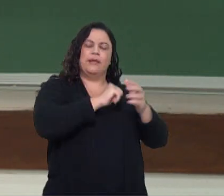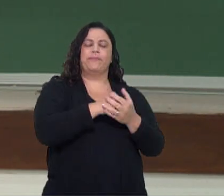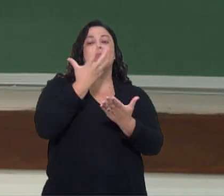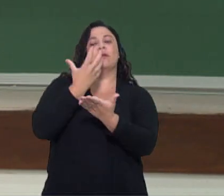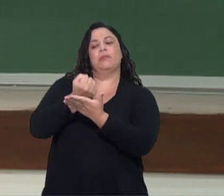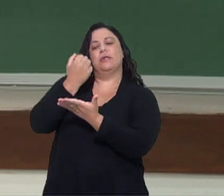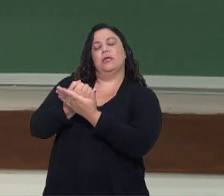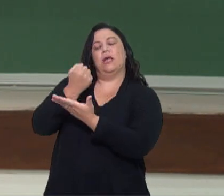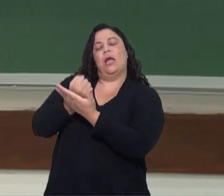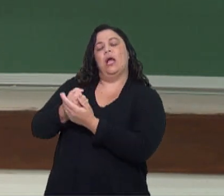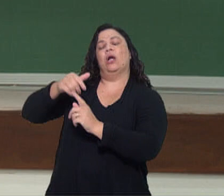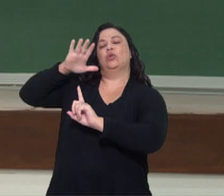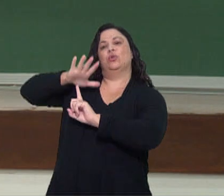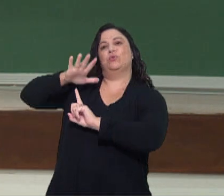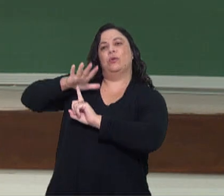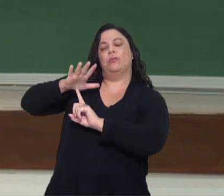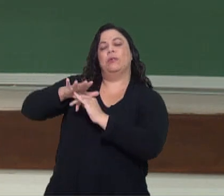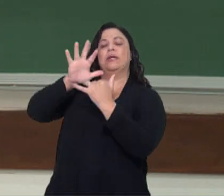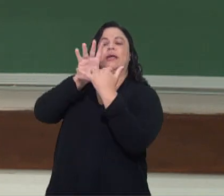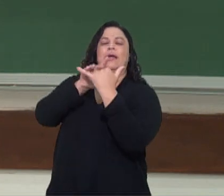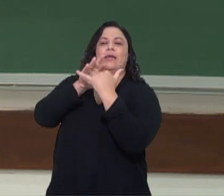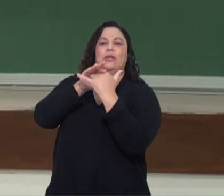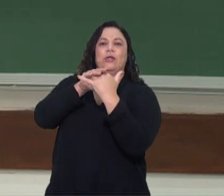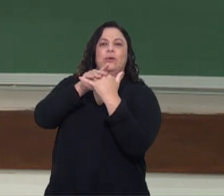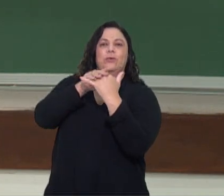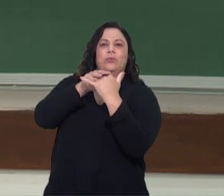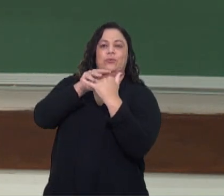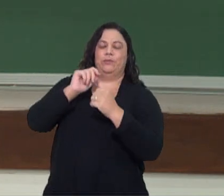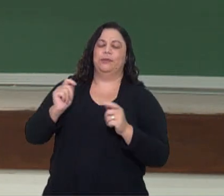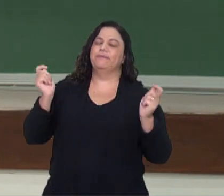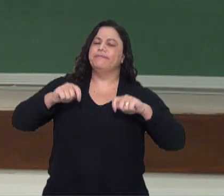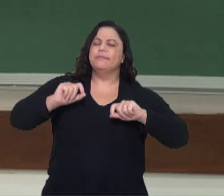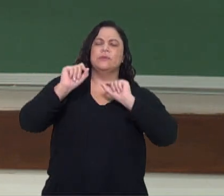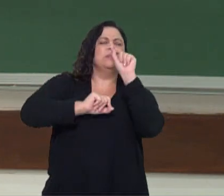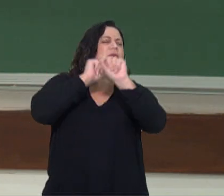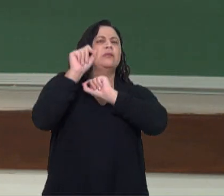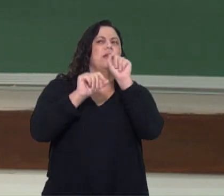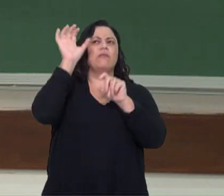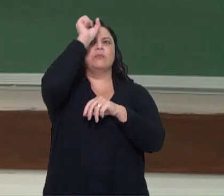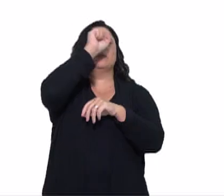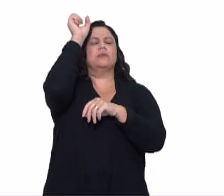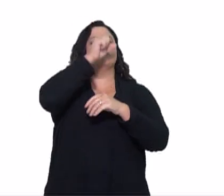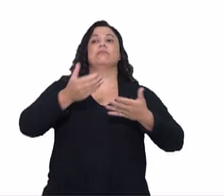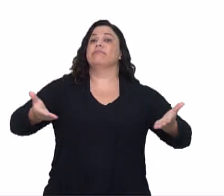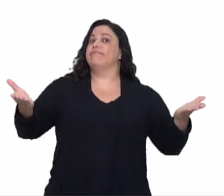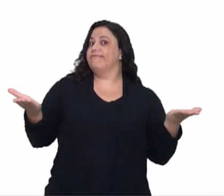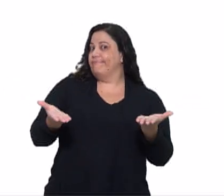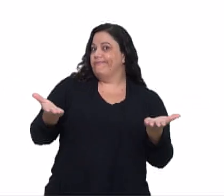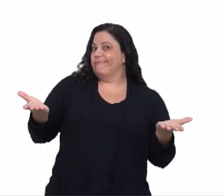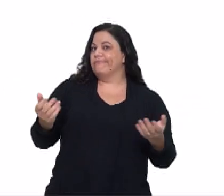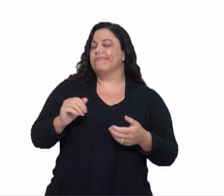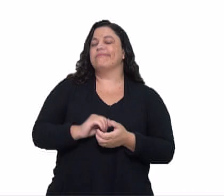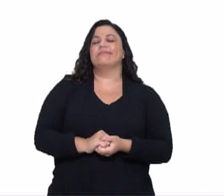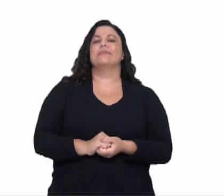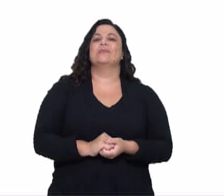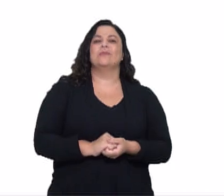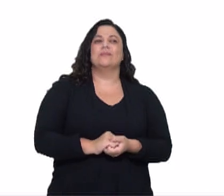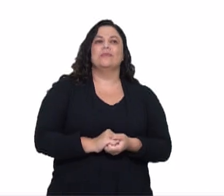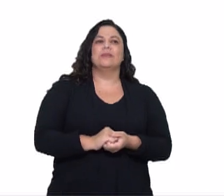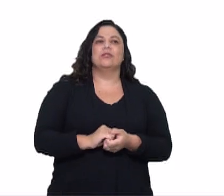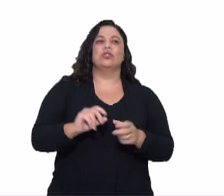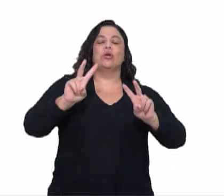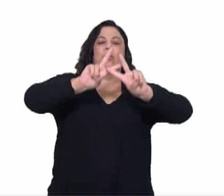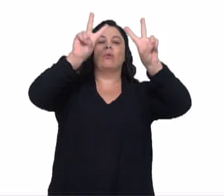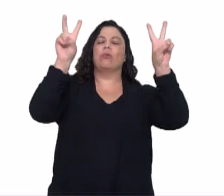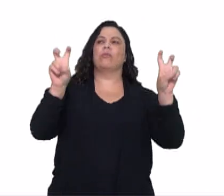e também pelo YouTube. Então, o que a gente vai aprender hoje? Então, hoje nós vamos falar